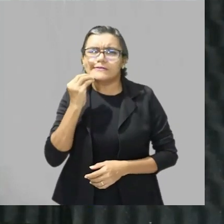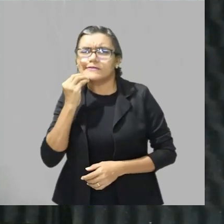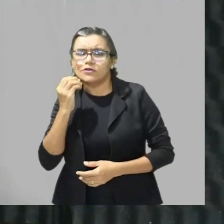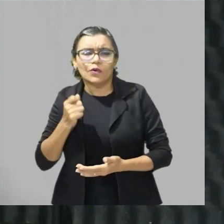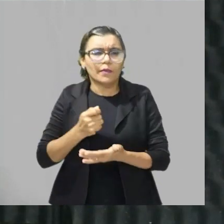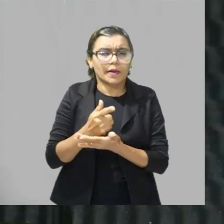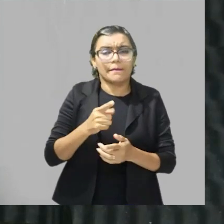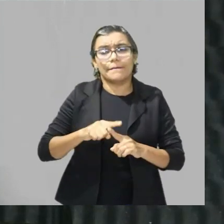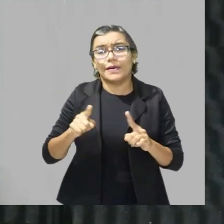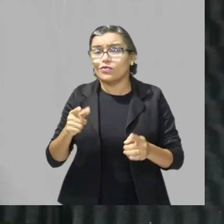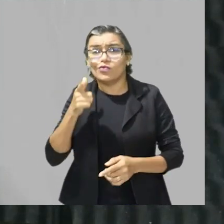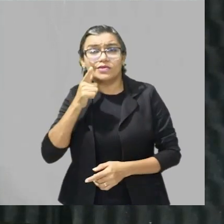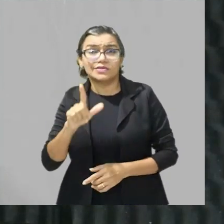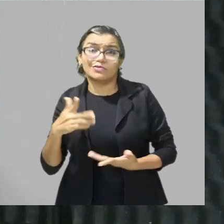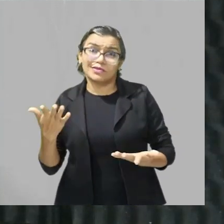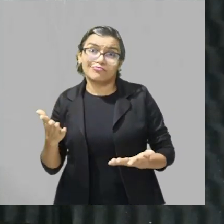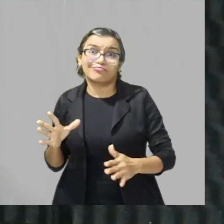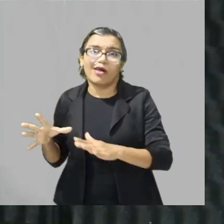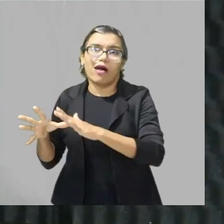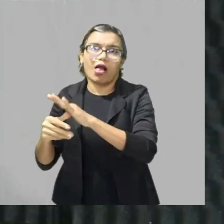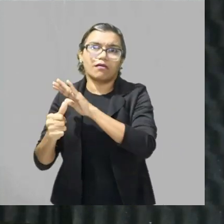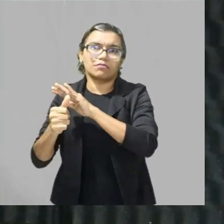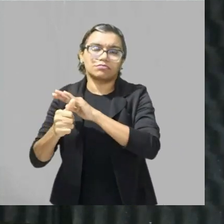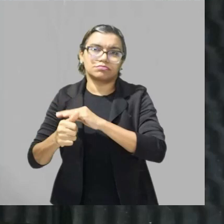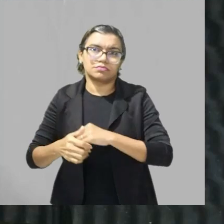modo transparente ele roubou famoso